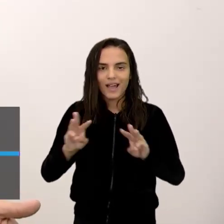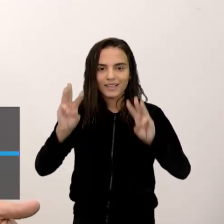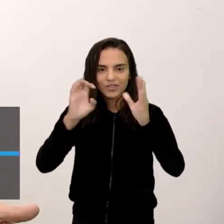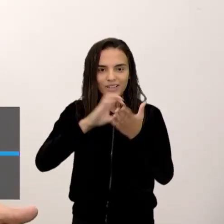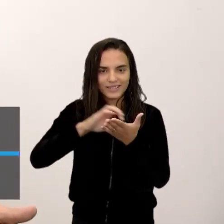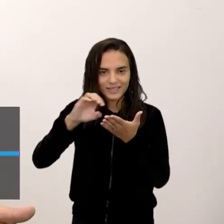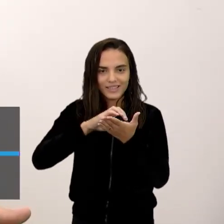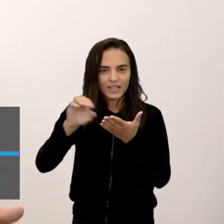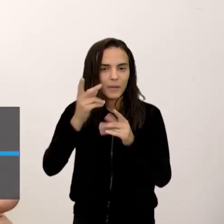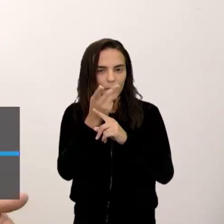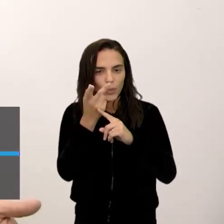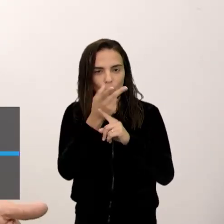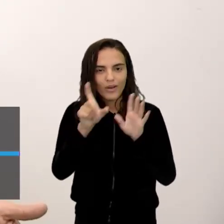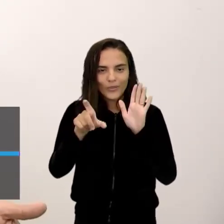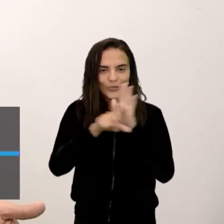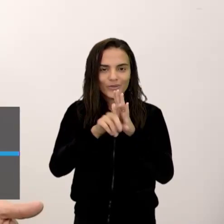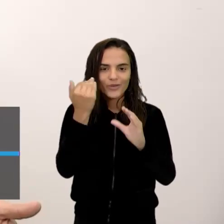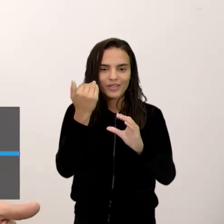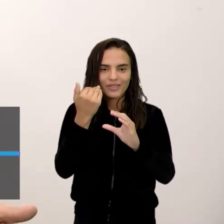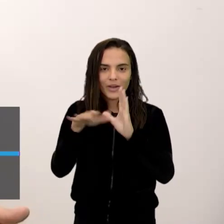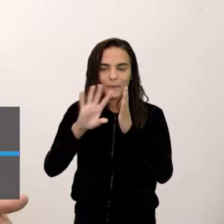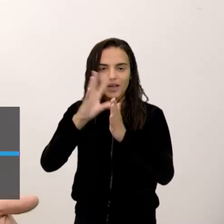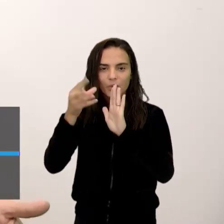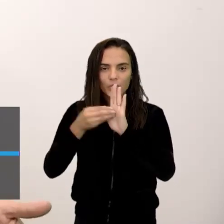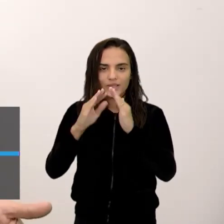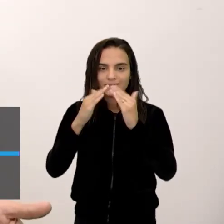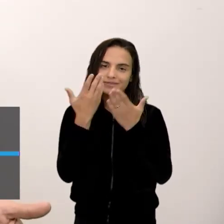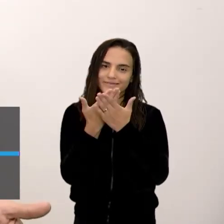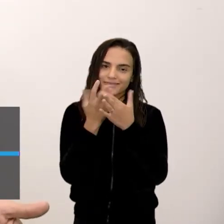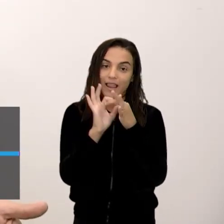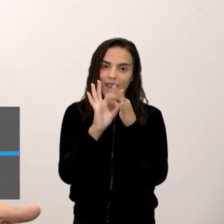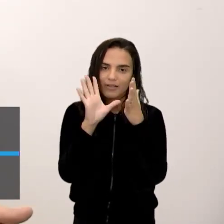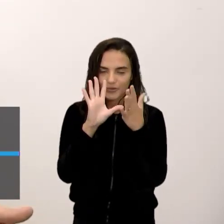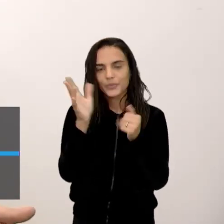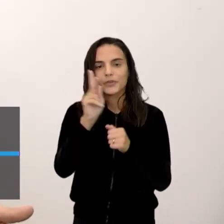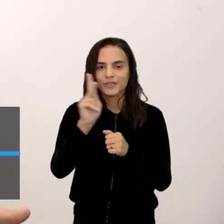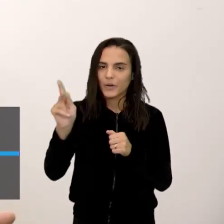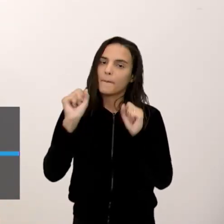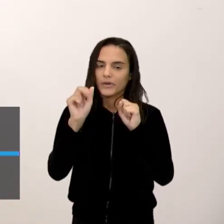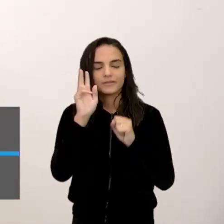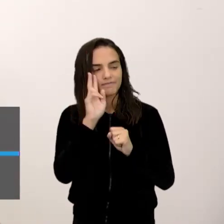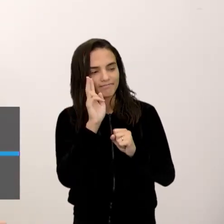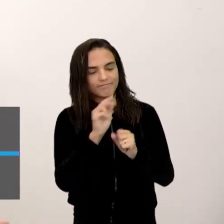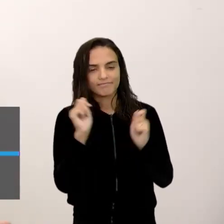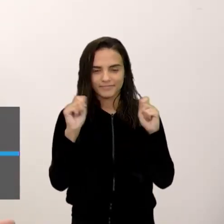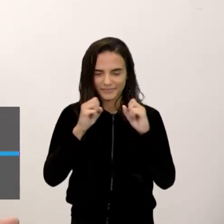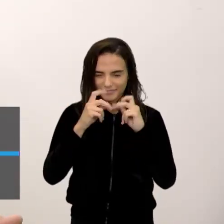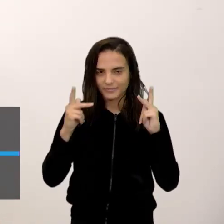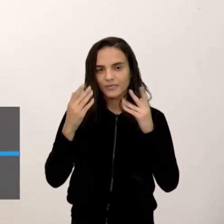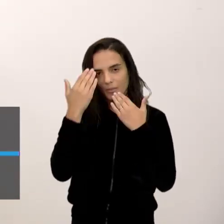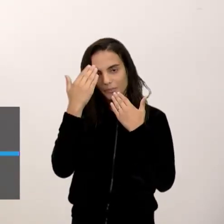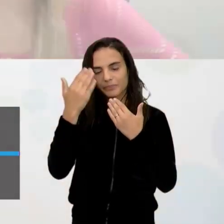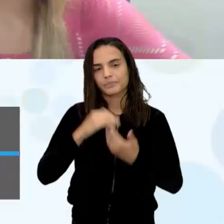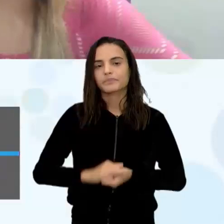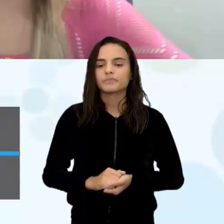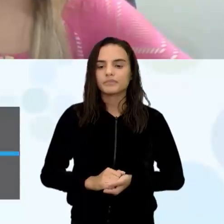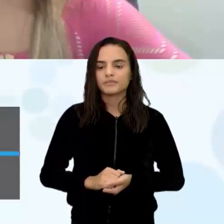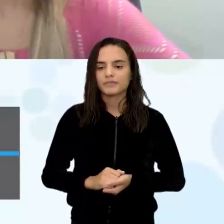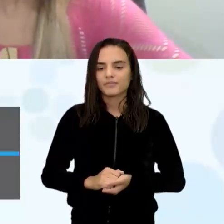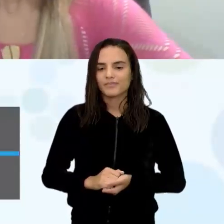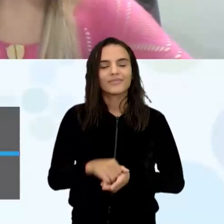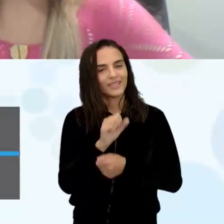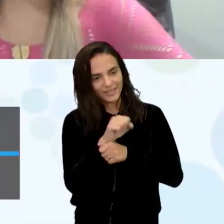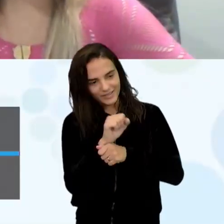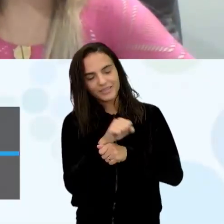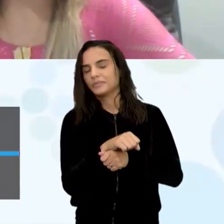que foi aí enviado para todas as escolas, está disponível para que os professores possam consultá-los, tá bom? Obrigado.